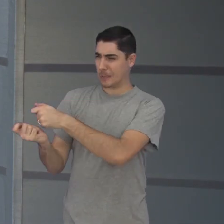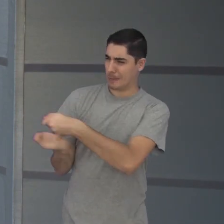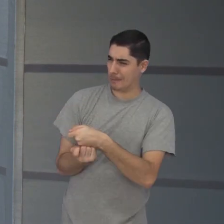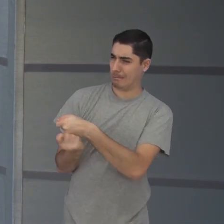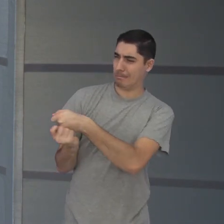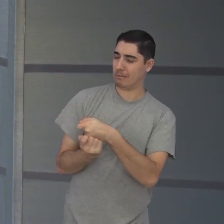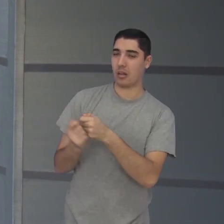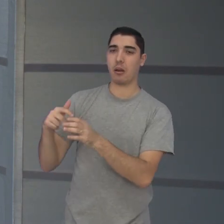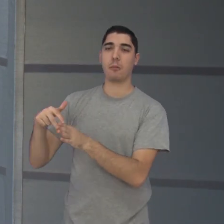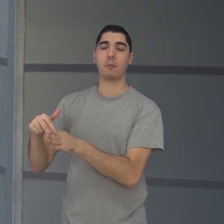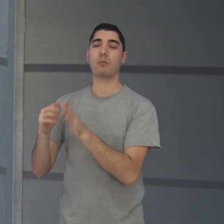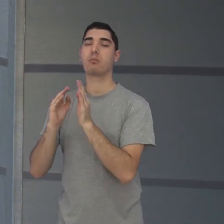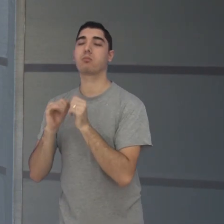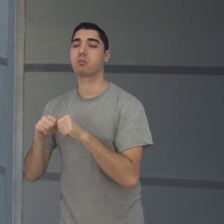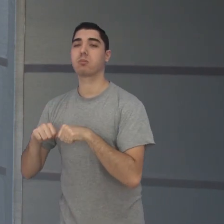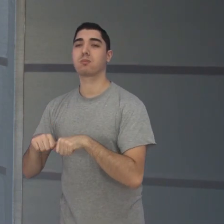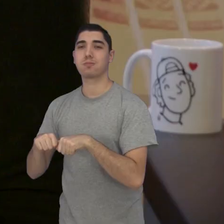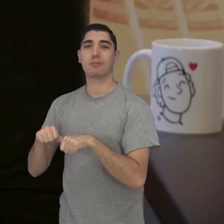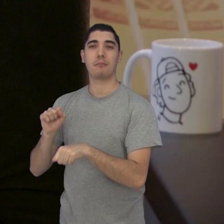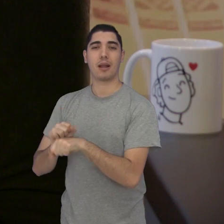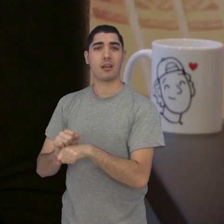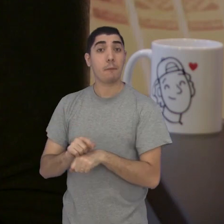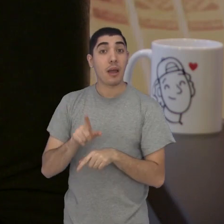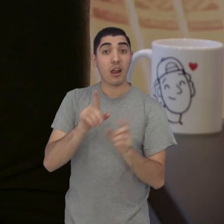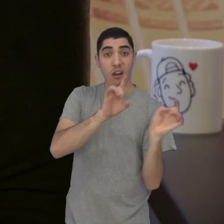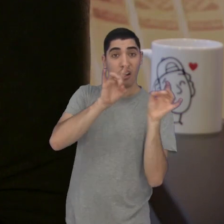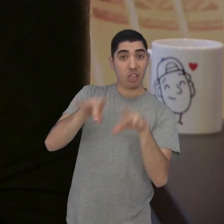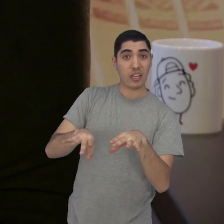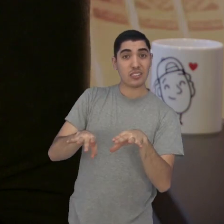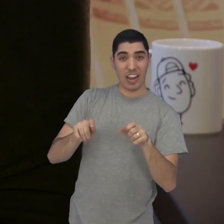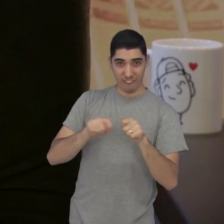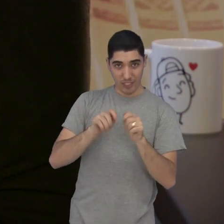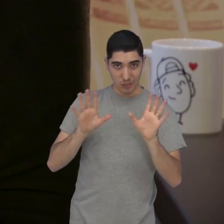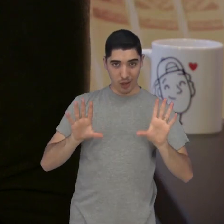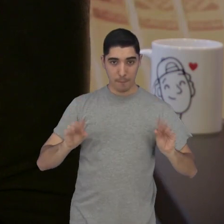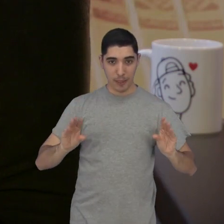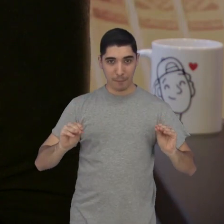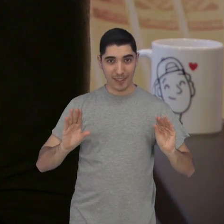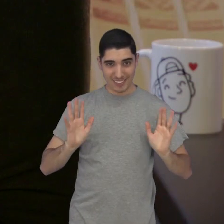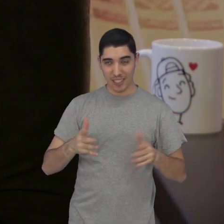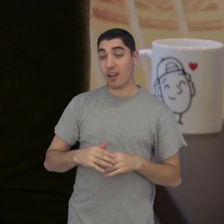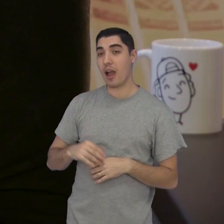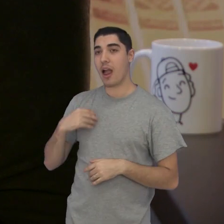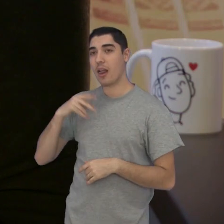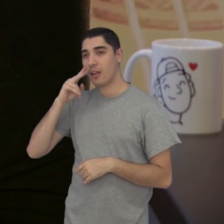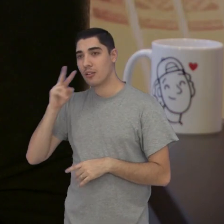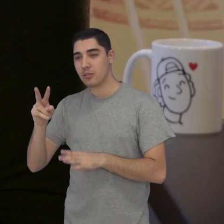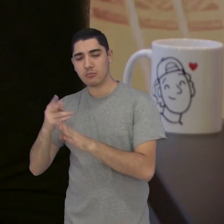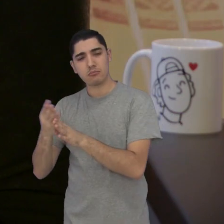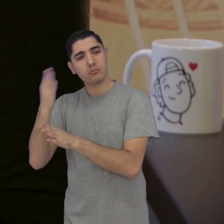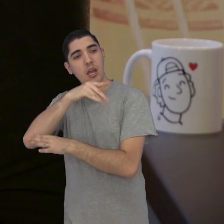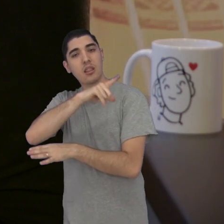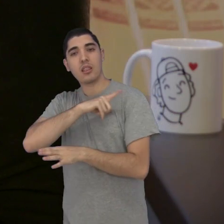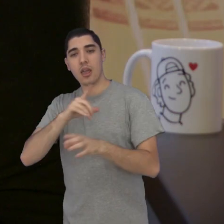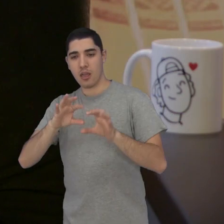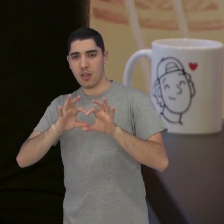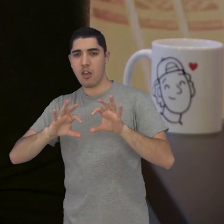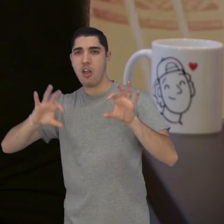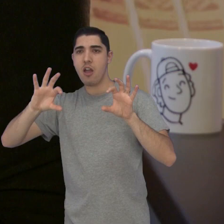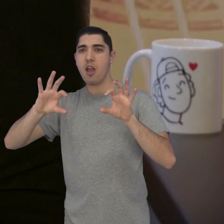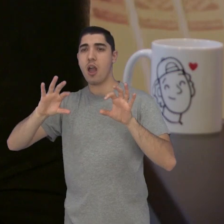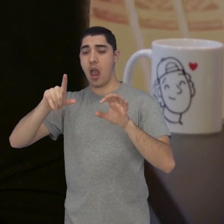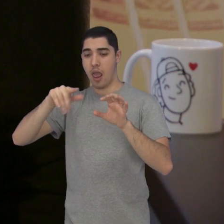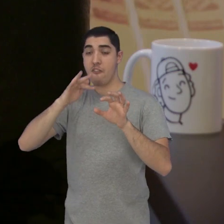cabresto, puxa ele, não sai de jeito nenhum. E aí, largou ele lá? Não. Estacionado? Ligou o pisca-alerta, pelo menos? Olhei do lado, tinha uma moita de folha de